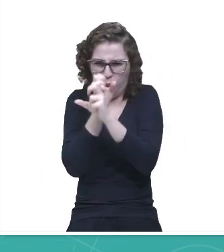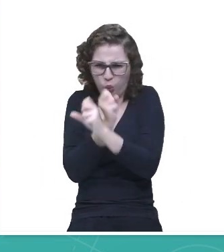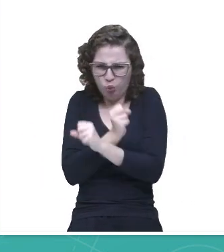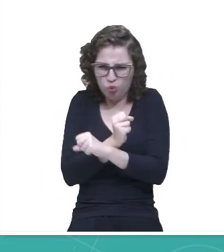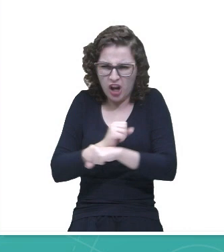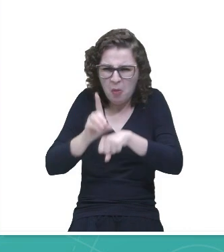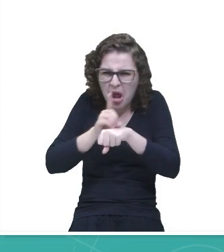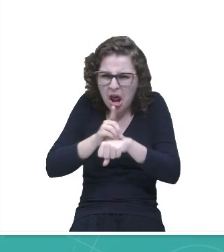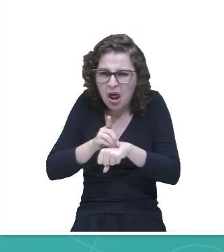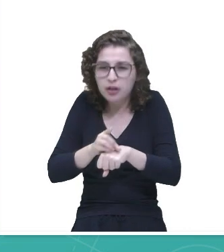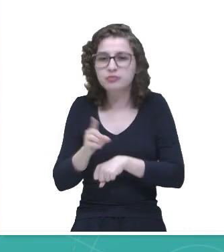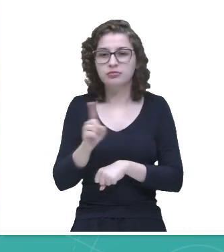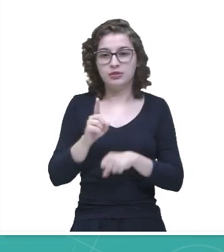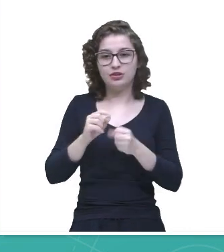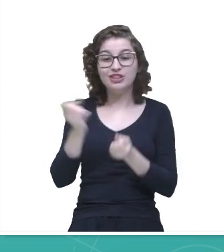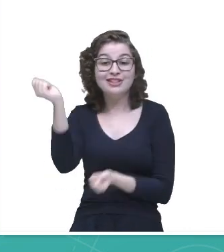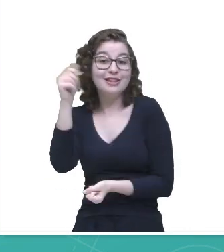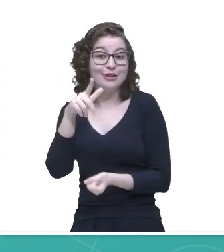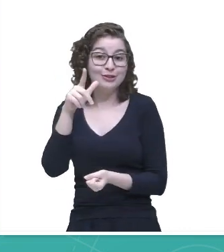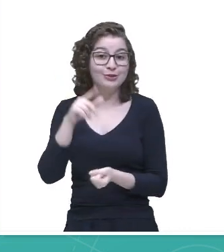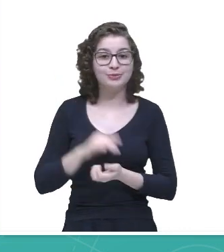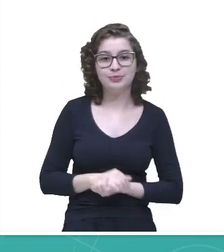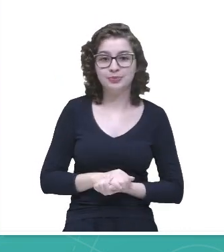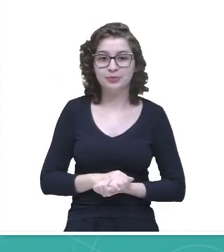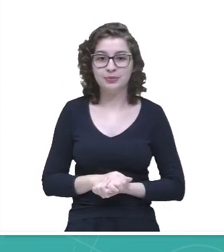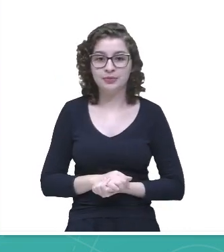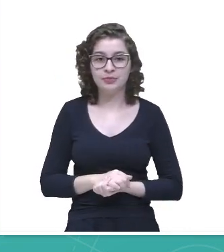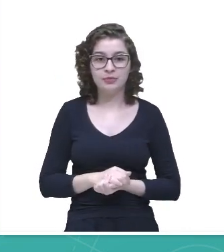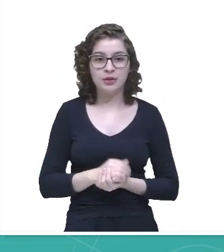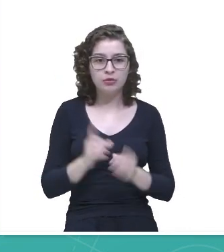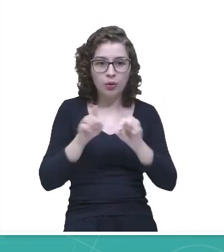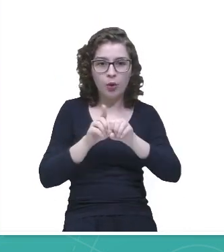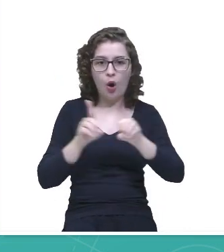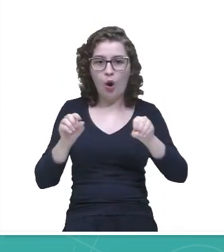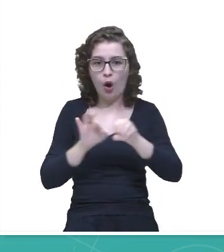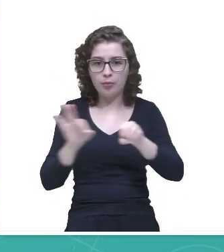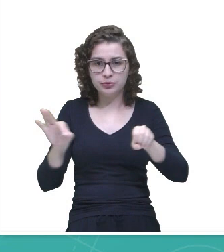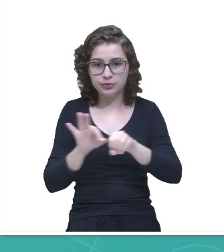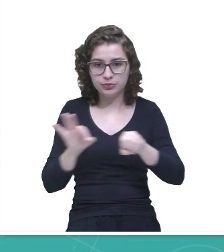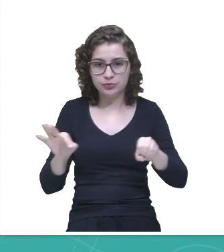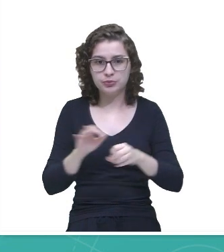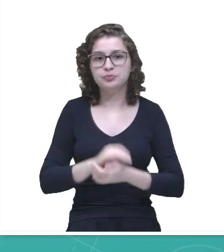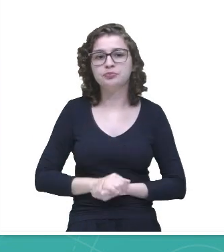luminosa. Foco nos estudos dos efeitos de ilusões, certo? Continuando,